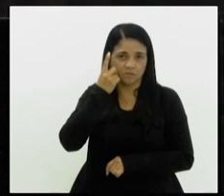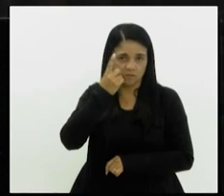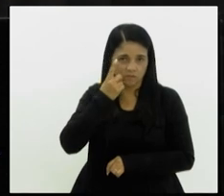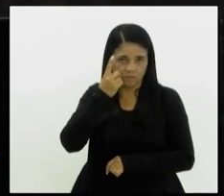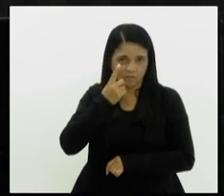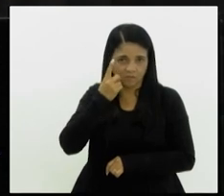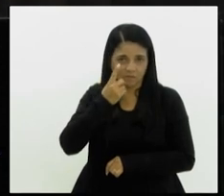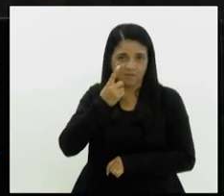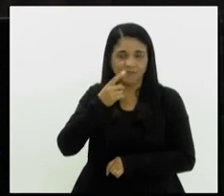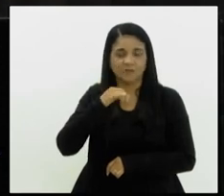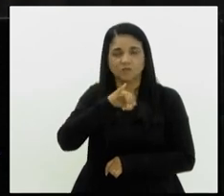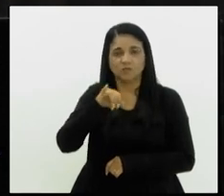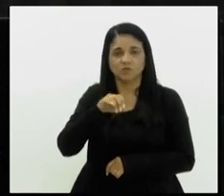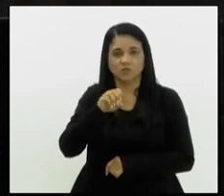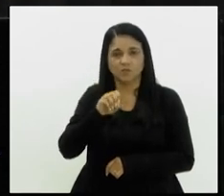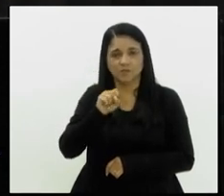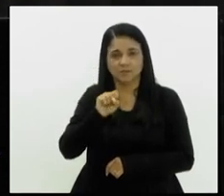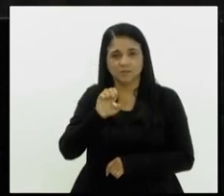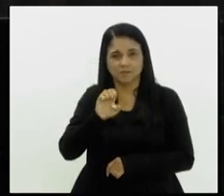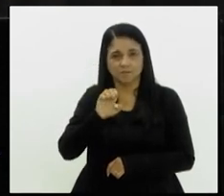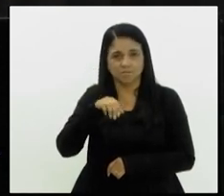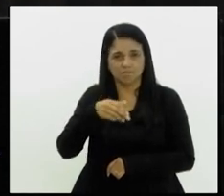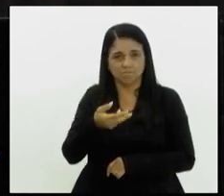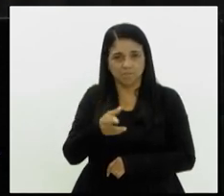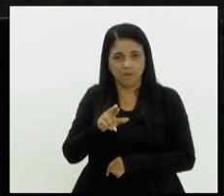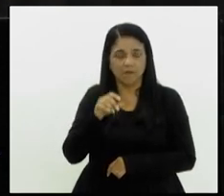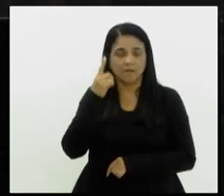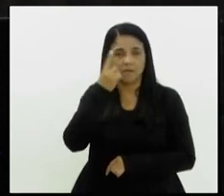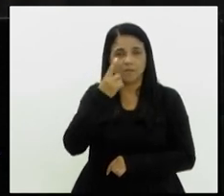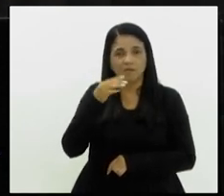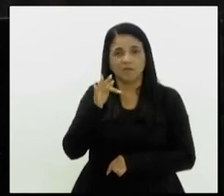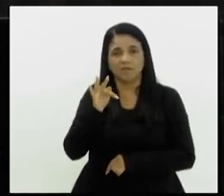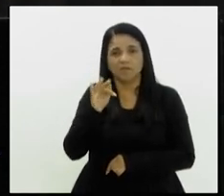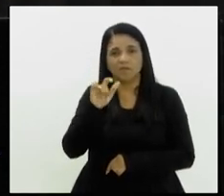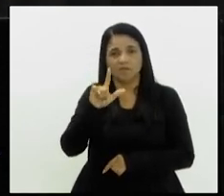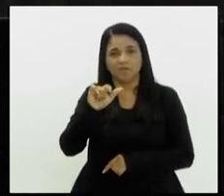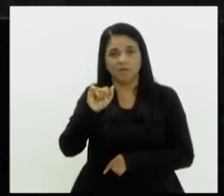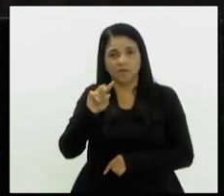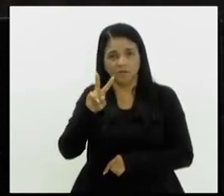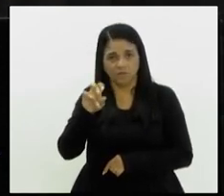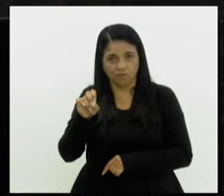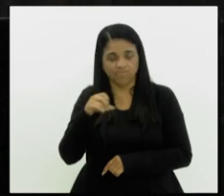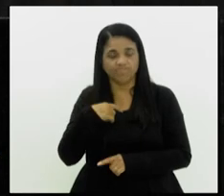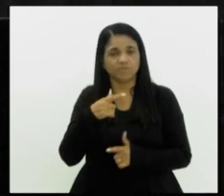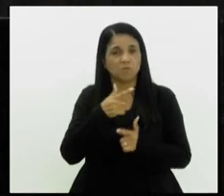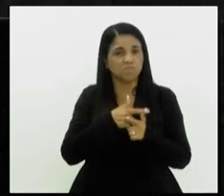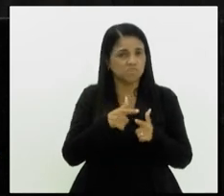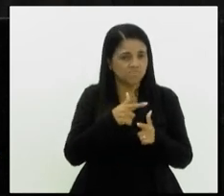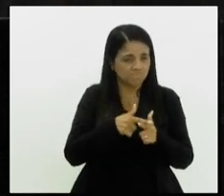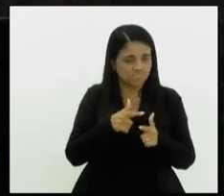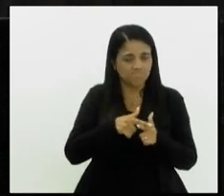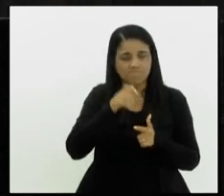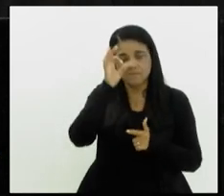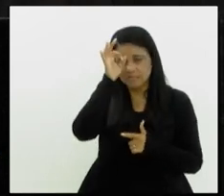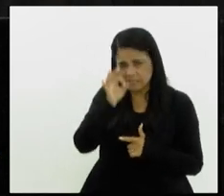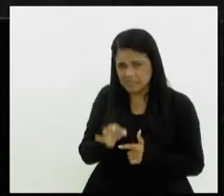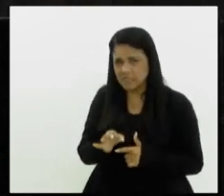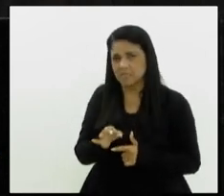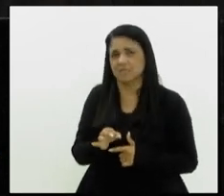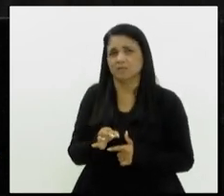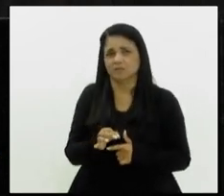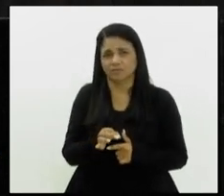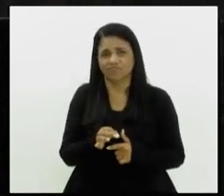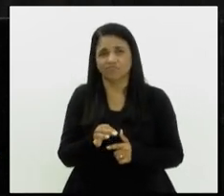e deputado Flávio Serafini, nós tivemos um problema imenso